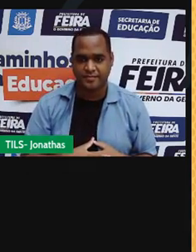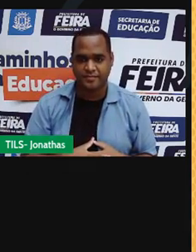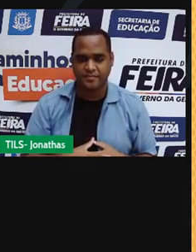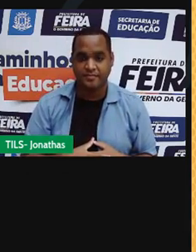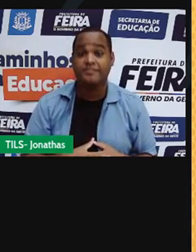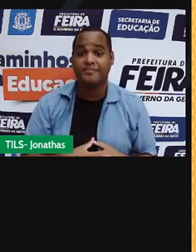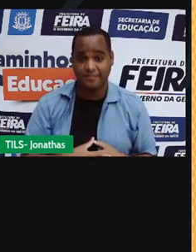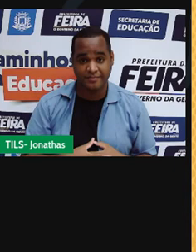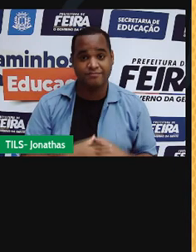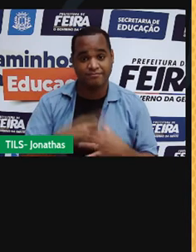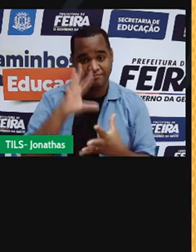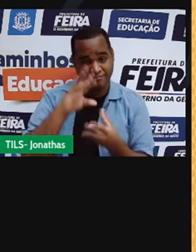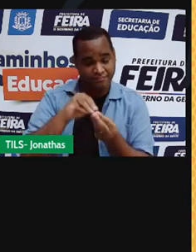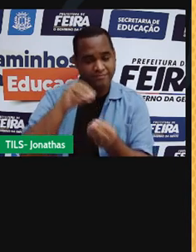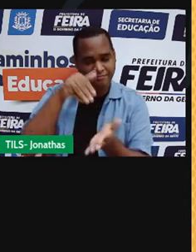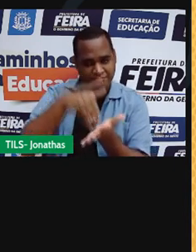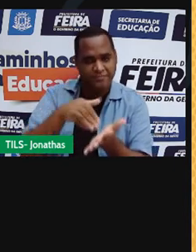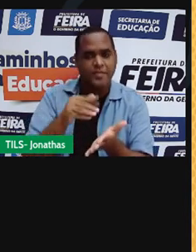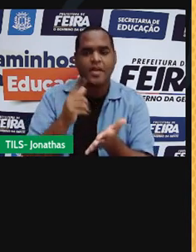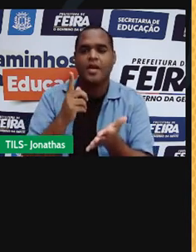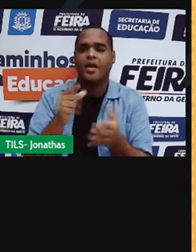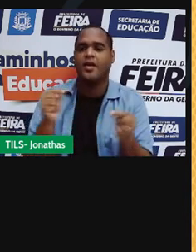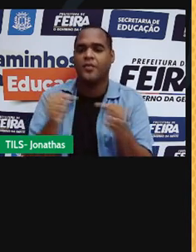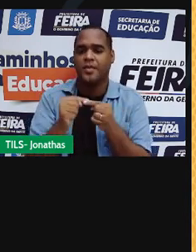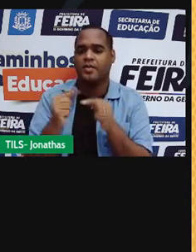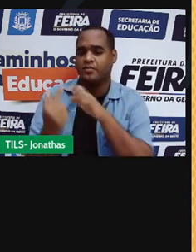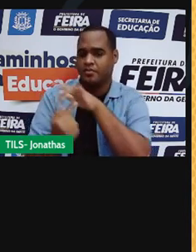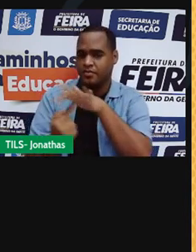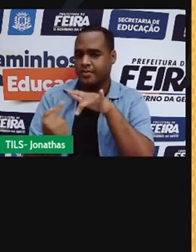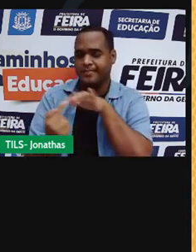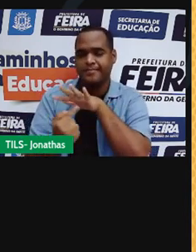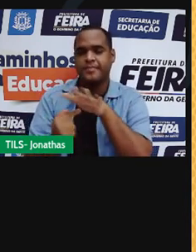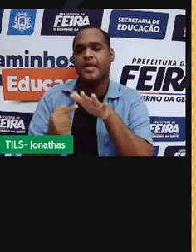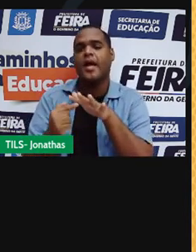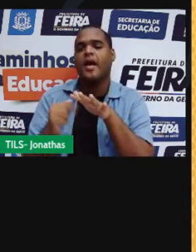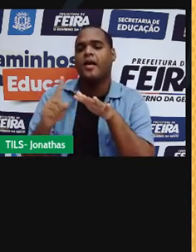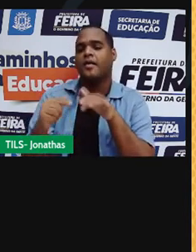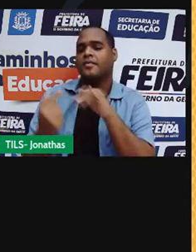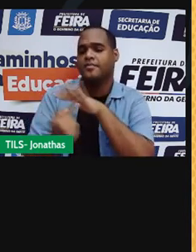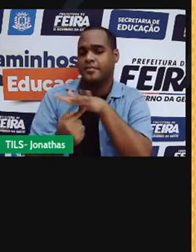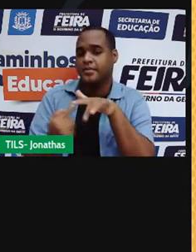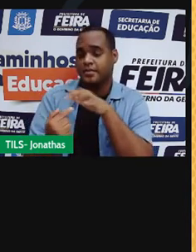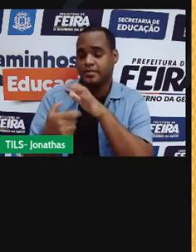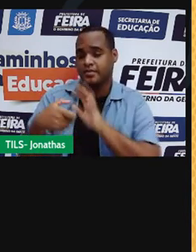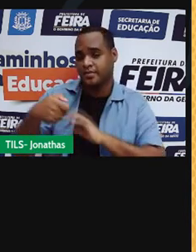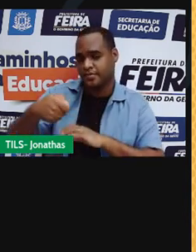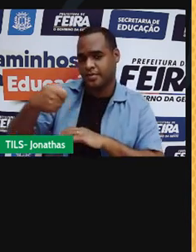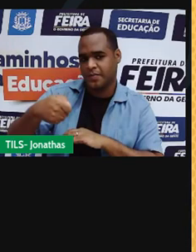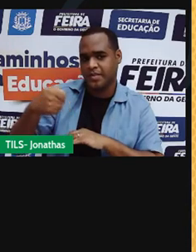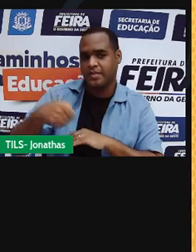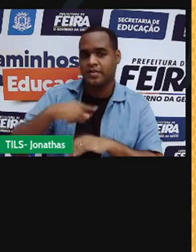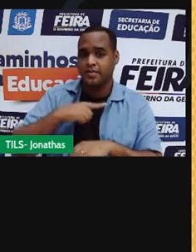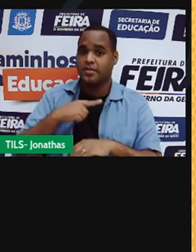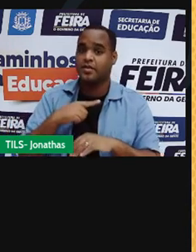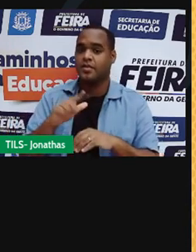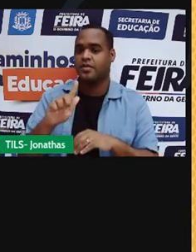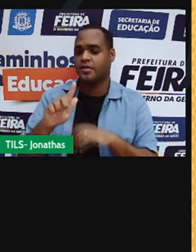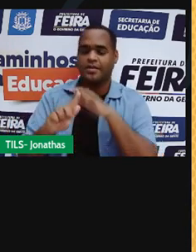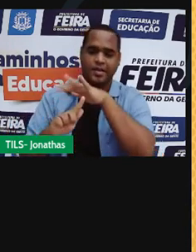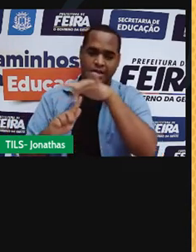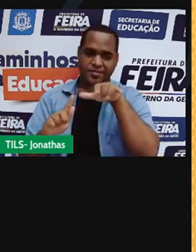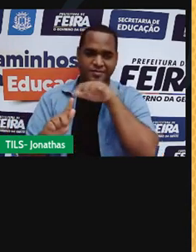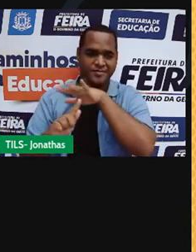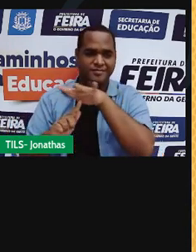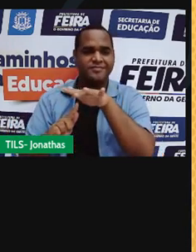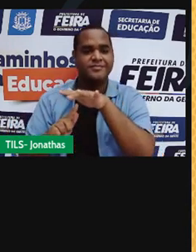Por último, o estado gasoso. O vapor da panela está em estado gasoso.